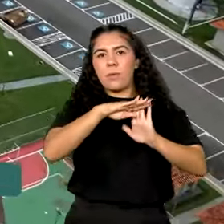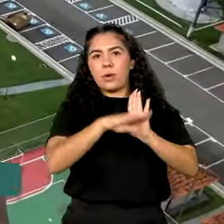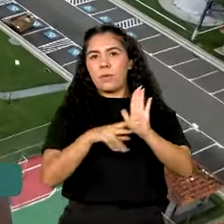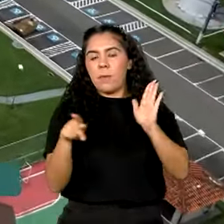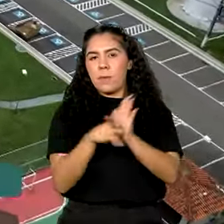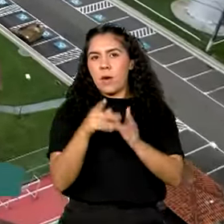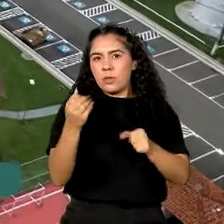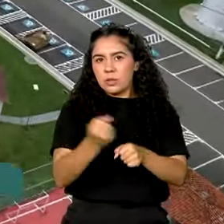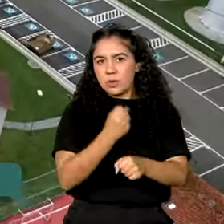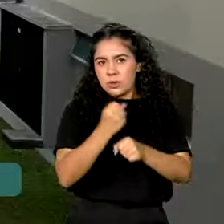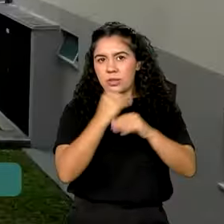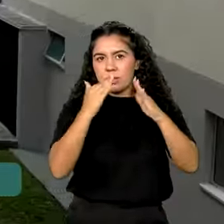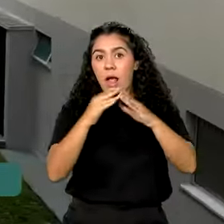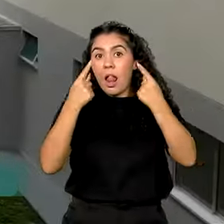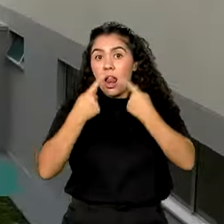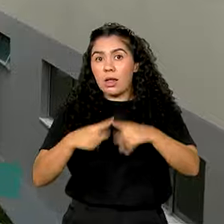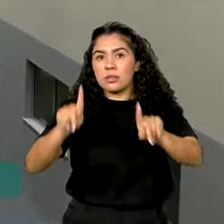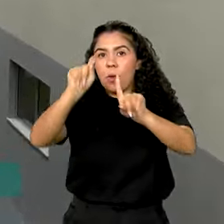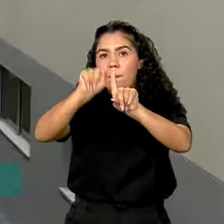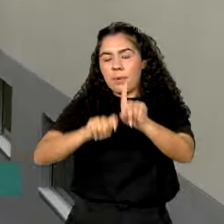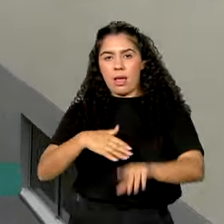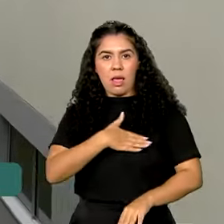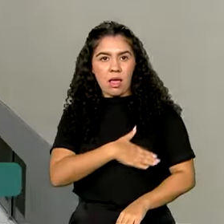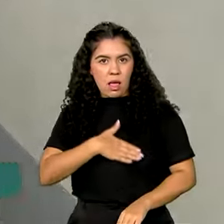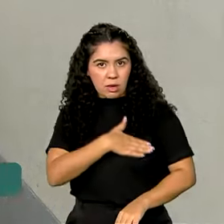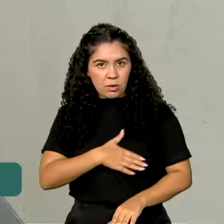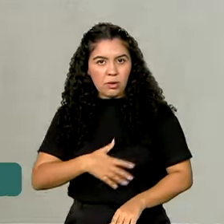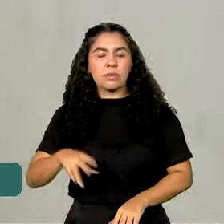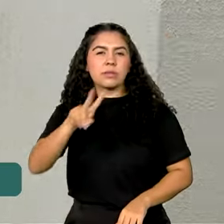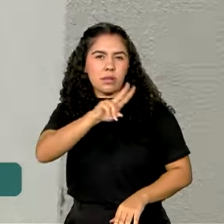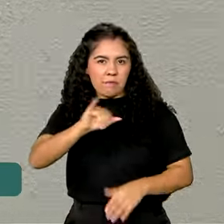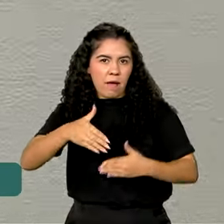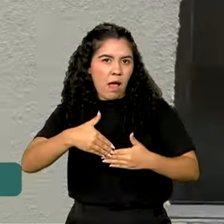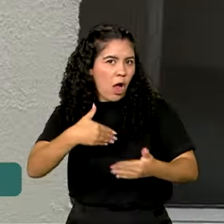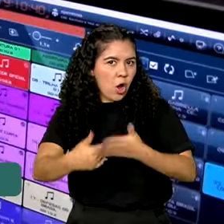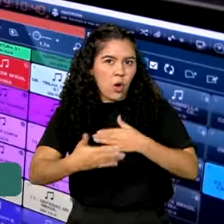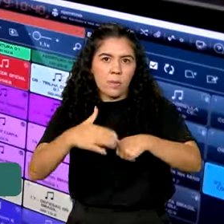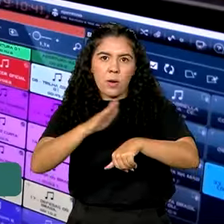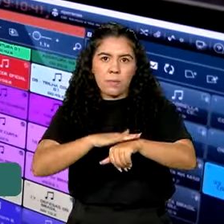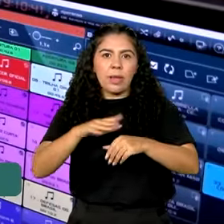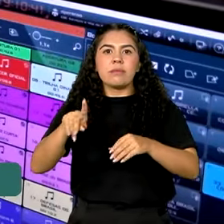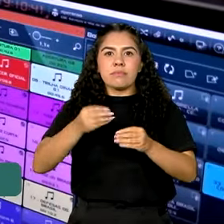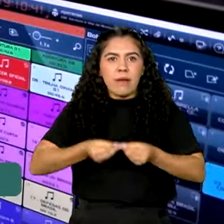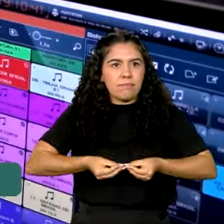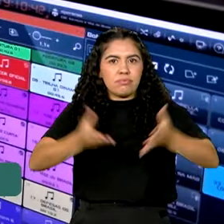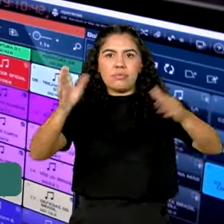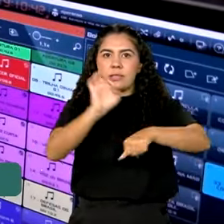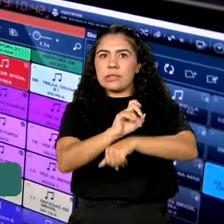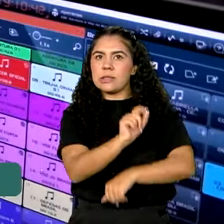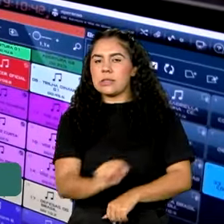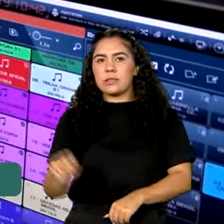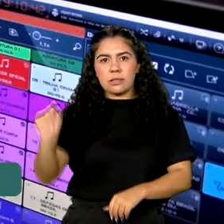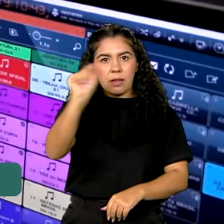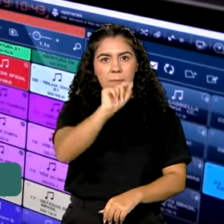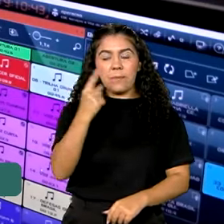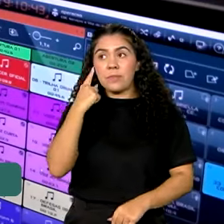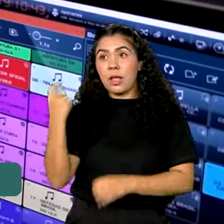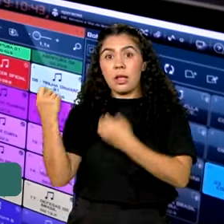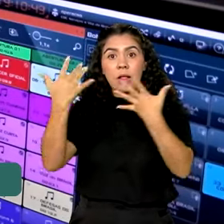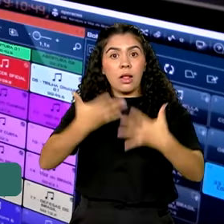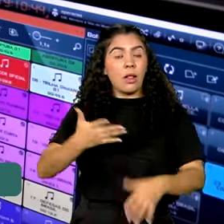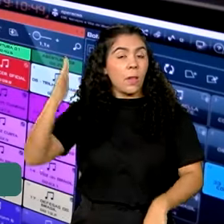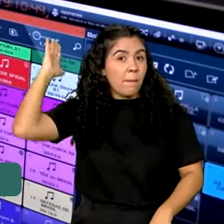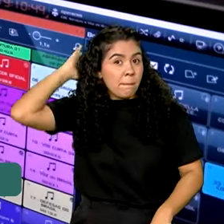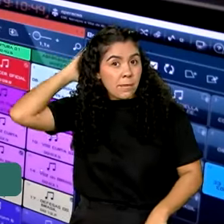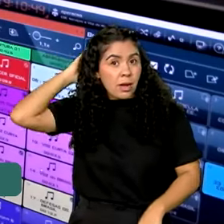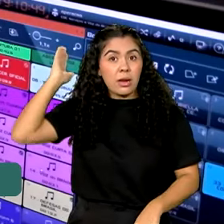foi lançado em agosto e deve chegar em breve a todos os estados que o Pará era um estado da federação que tinha o